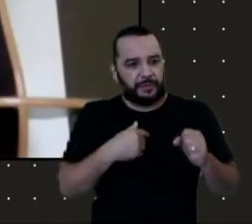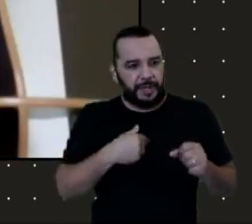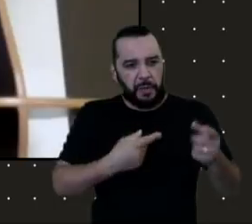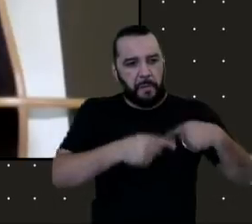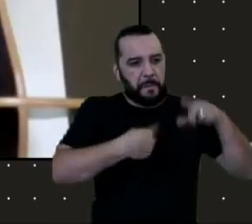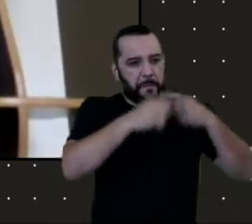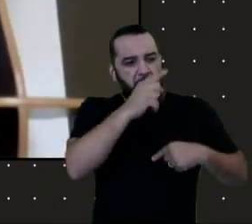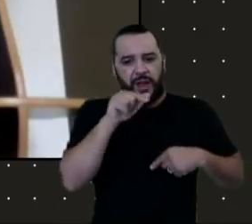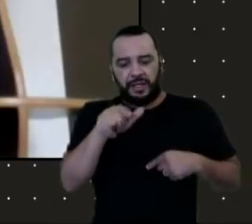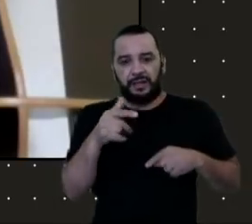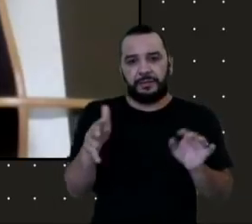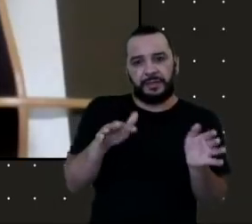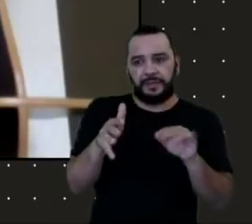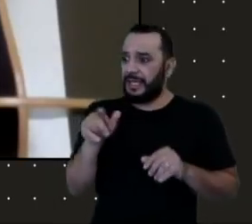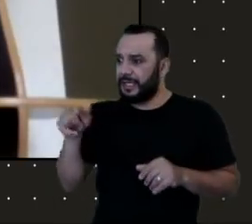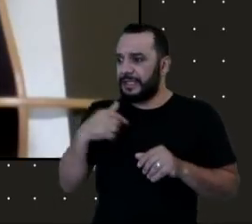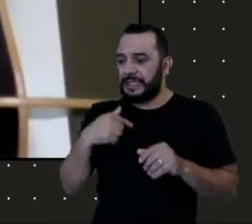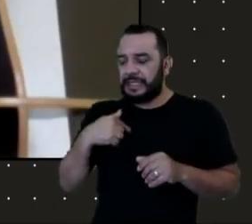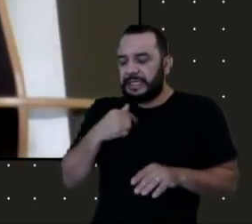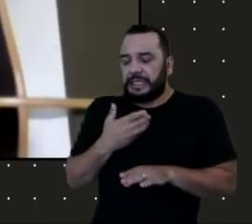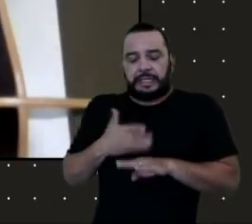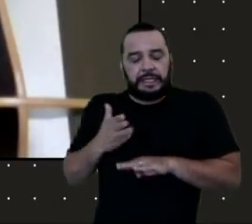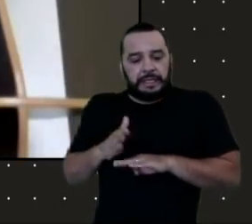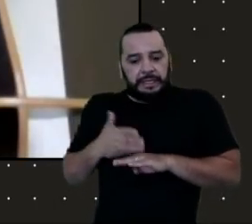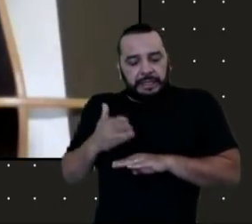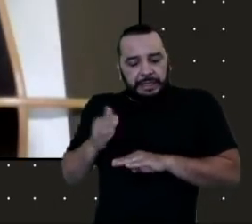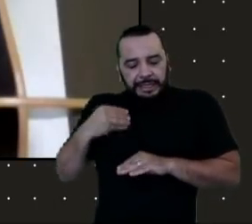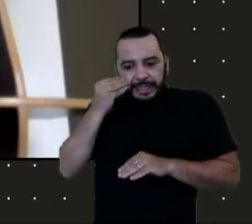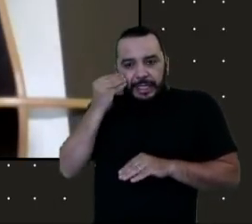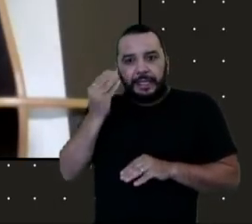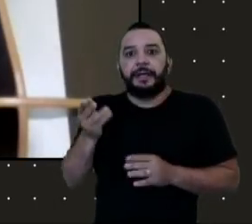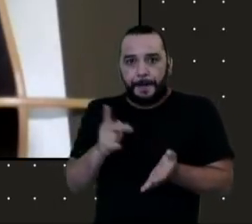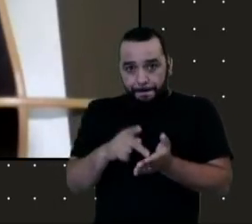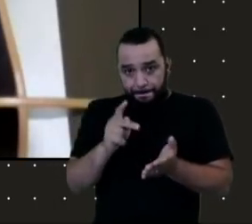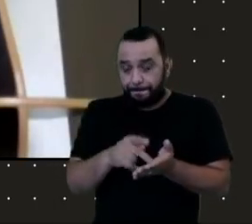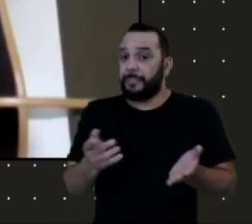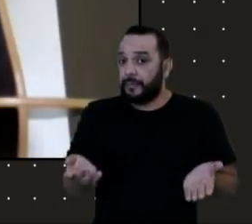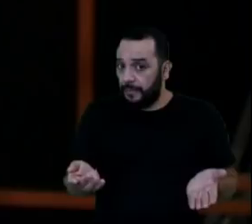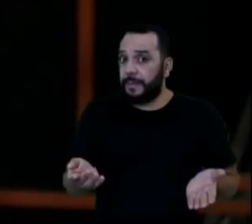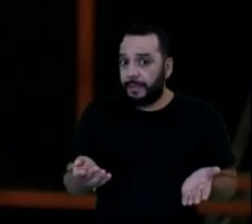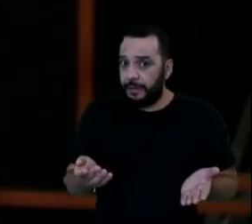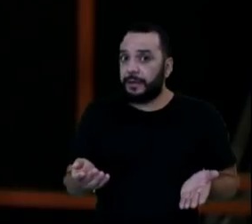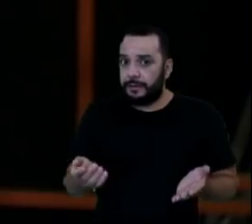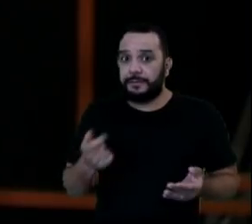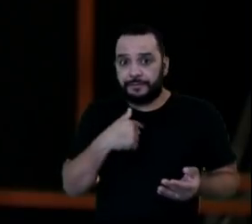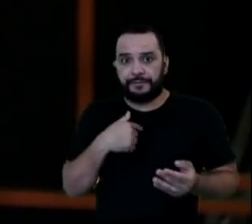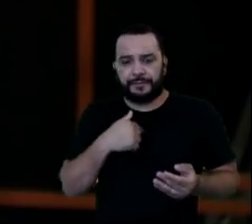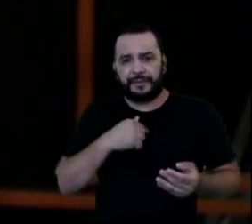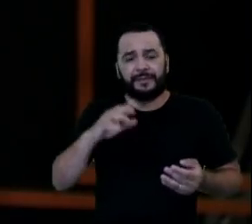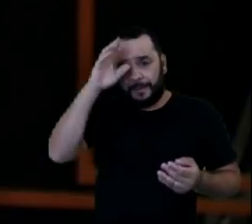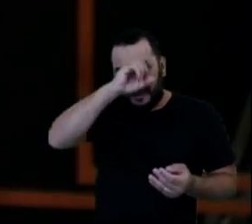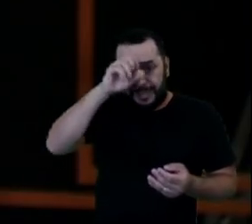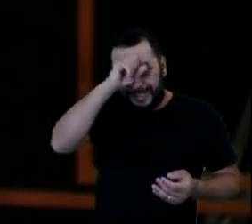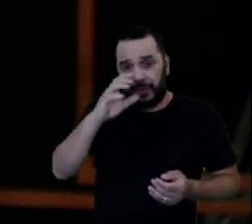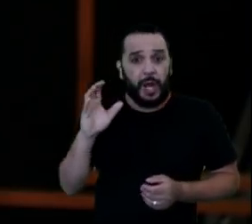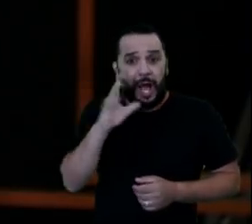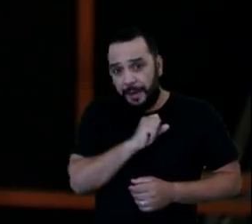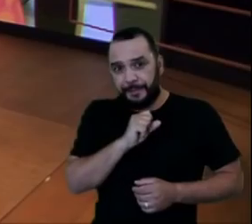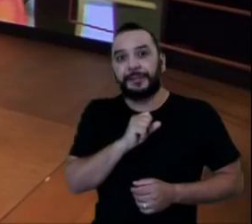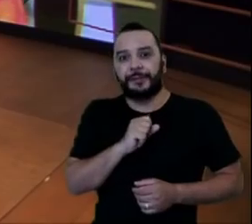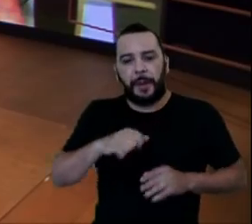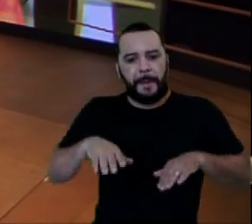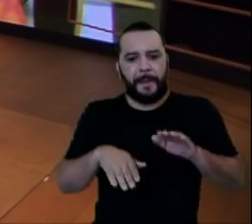iniciante, intermediário e adiantado. Então, assim, num eu corria atrás, que era o adiantado, eu corria atrás, eu não entendia nada. No outro,